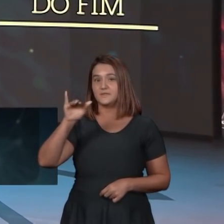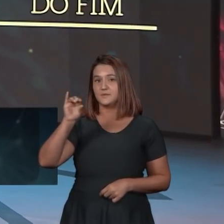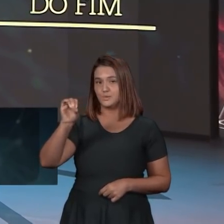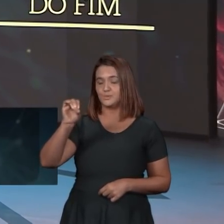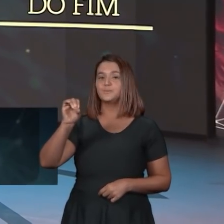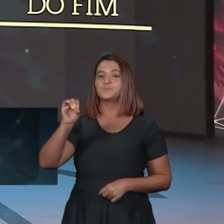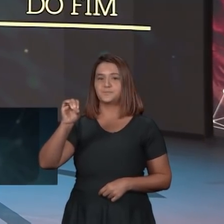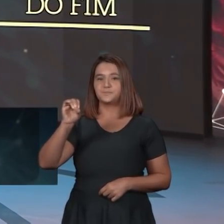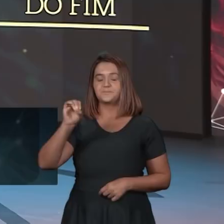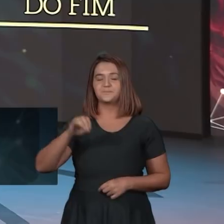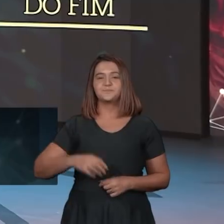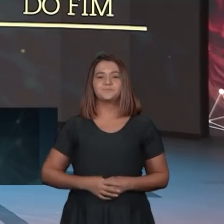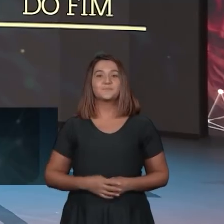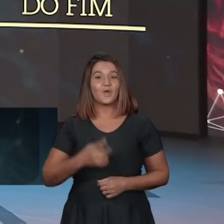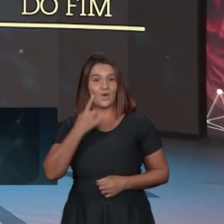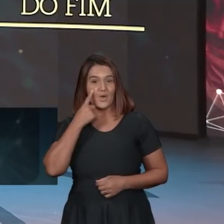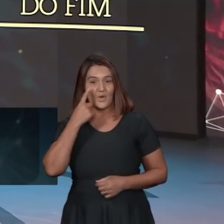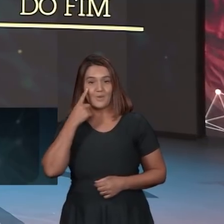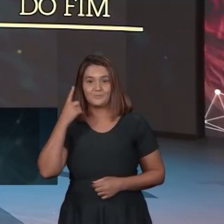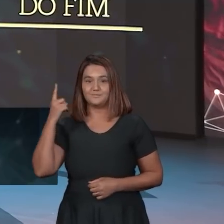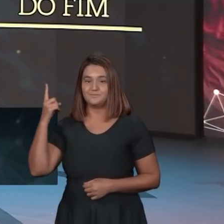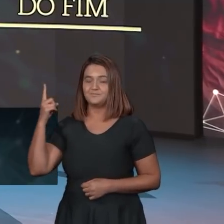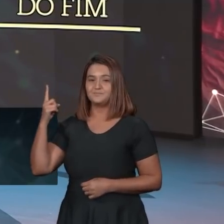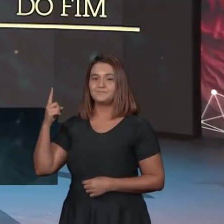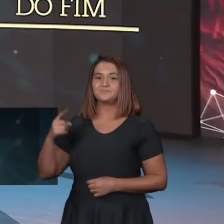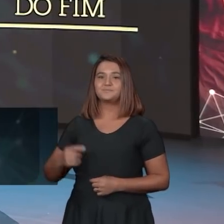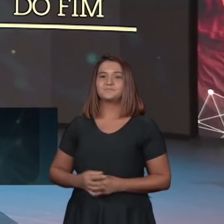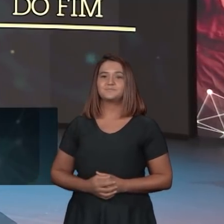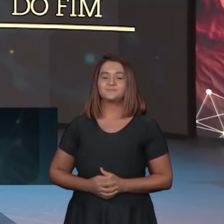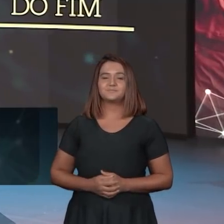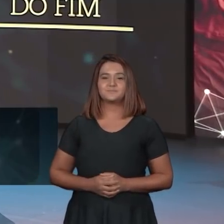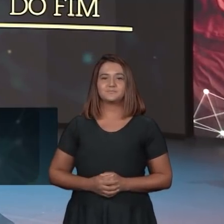Vamos ver aqui, na tela aqui, por favor, Ronaldo.